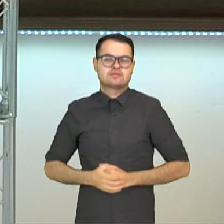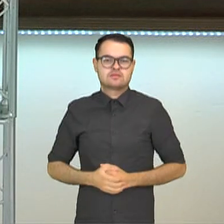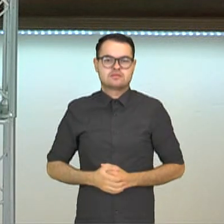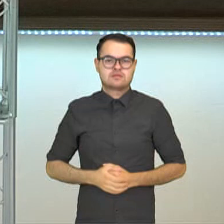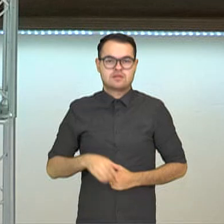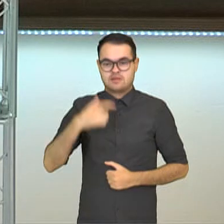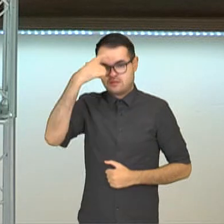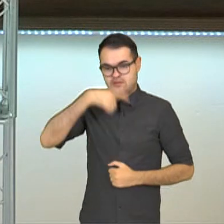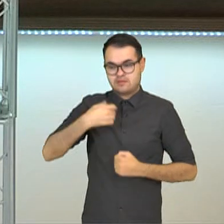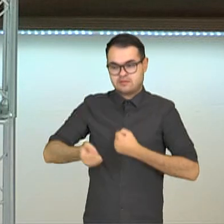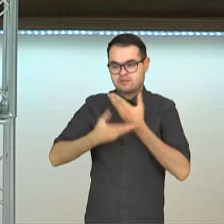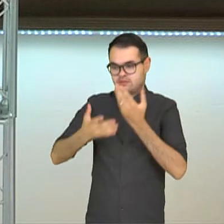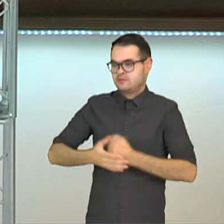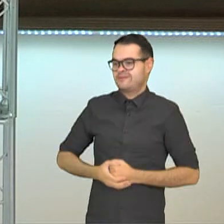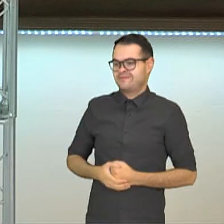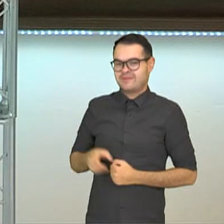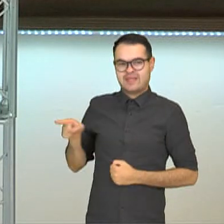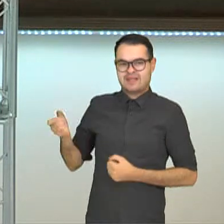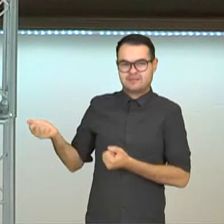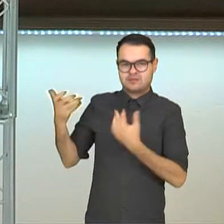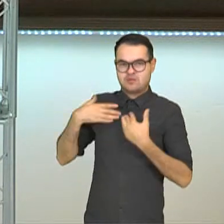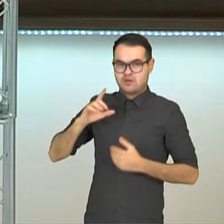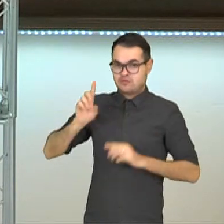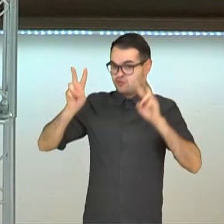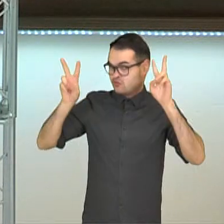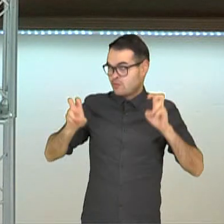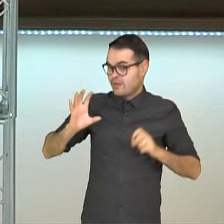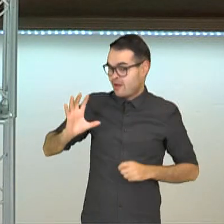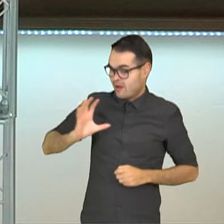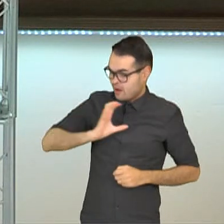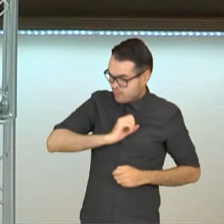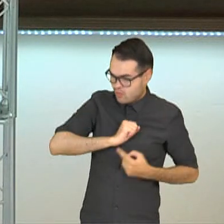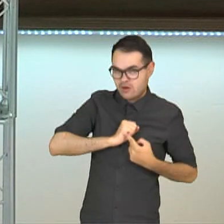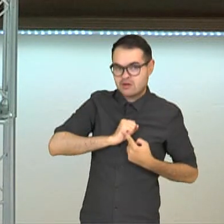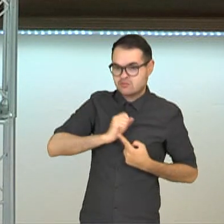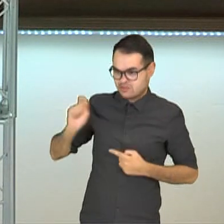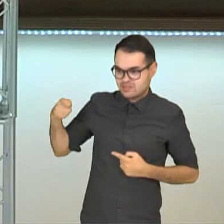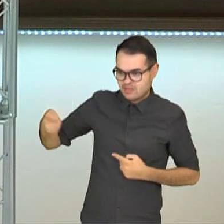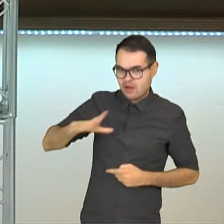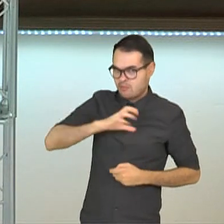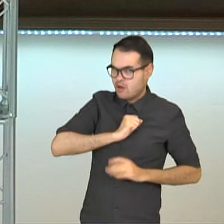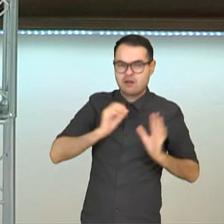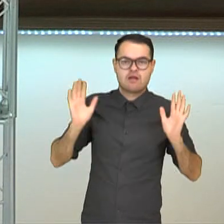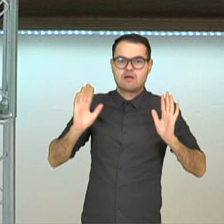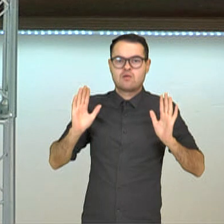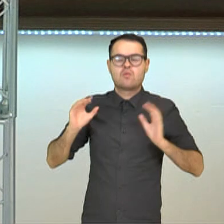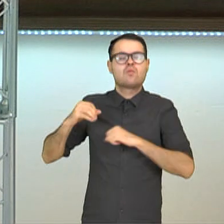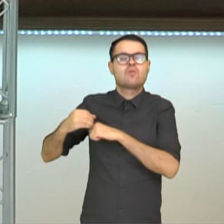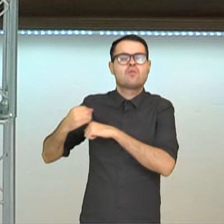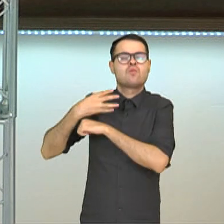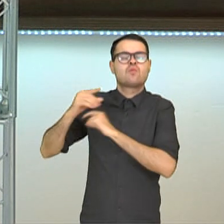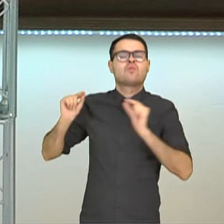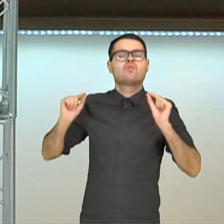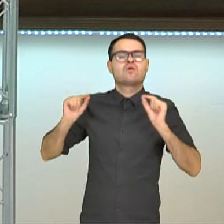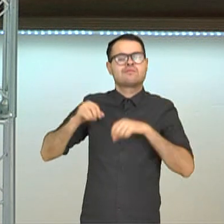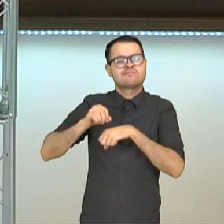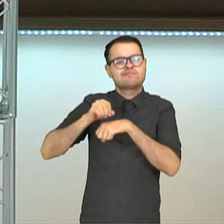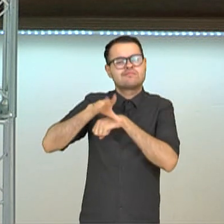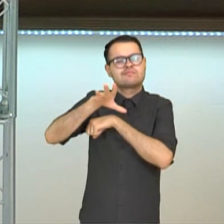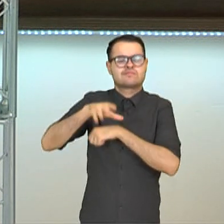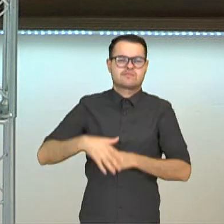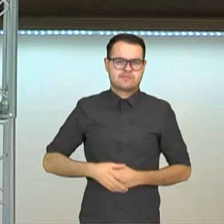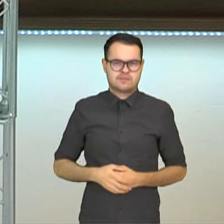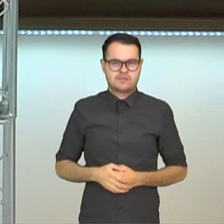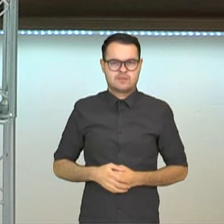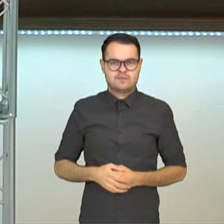afirma? Não me falou de amor, essa palavra de luxo. Qual é o ensinamento que nós temos então? Que,